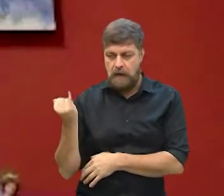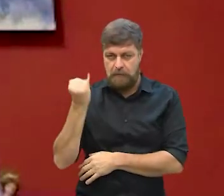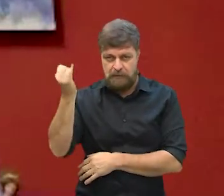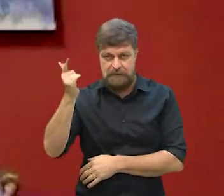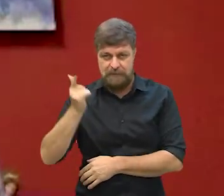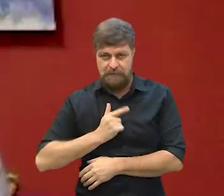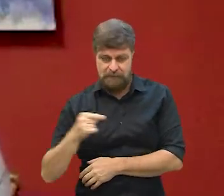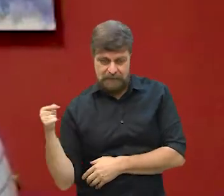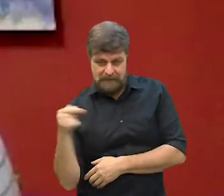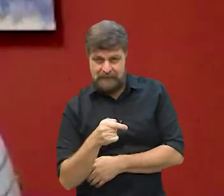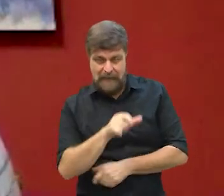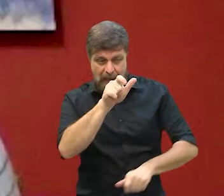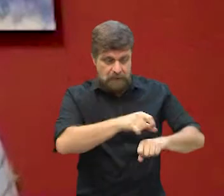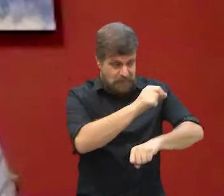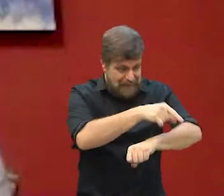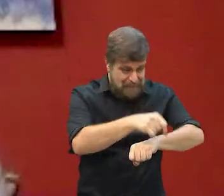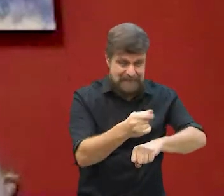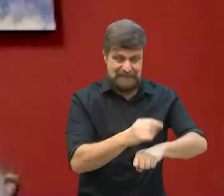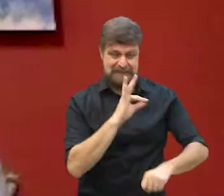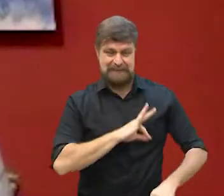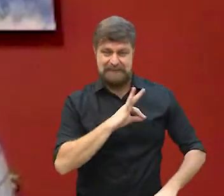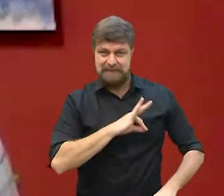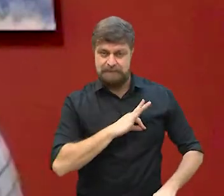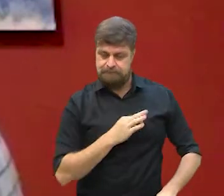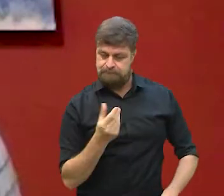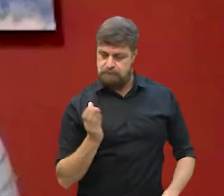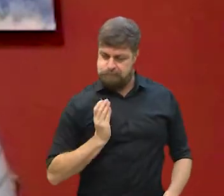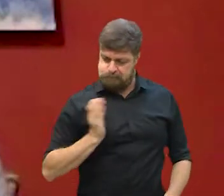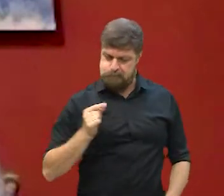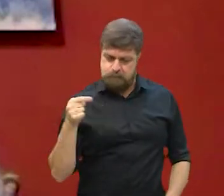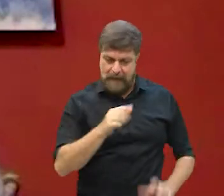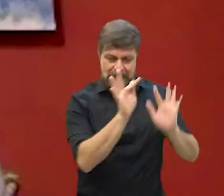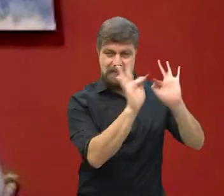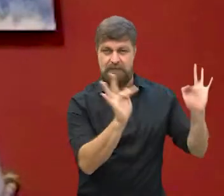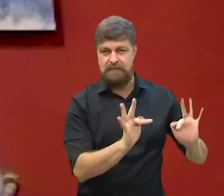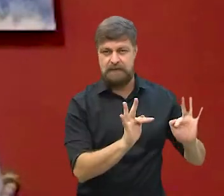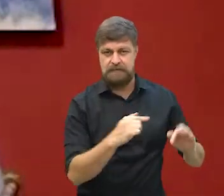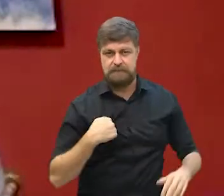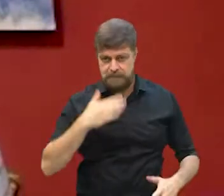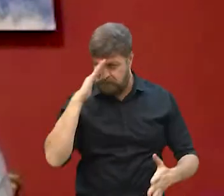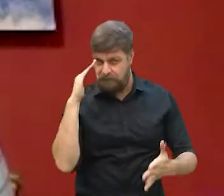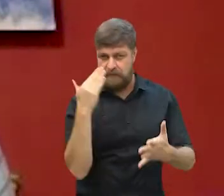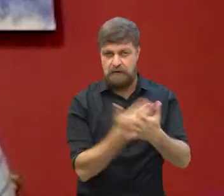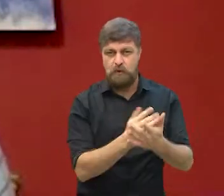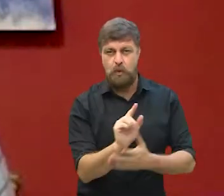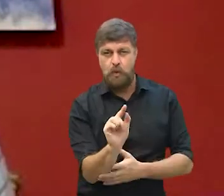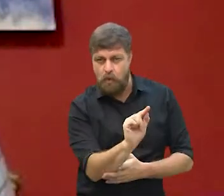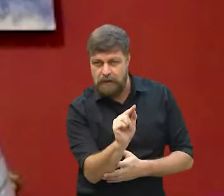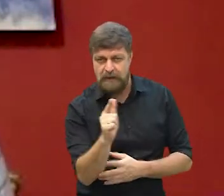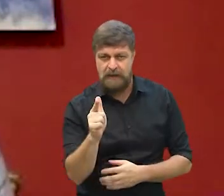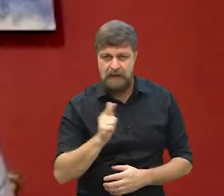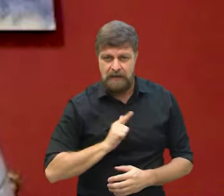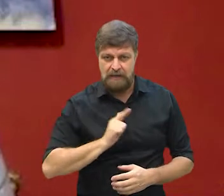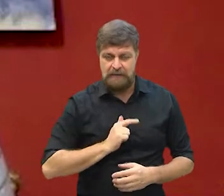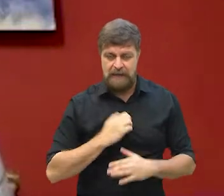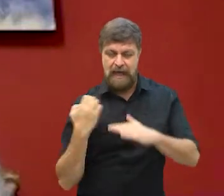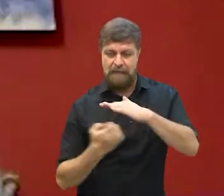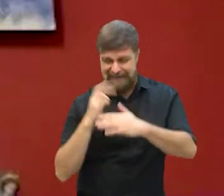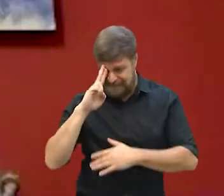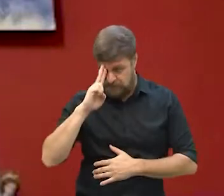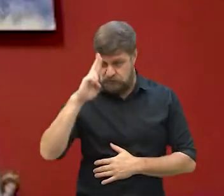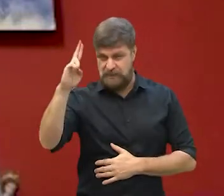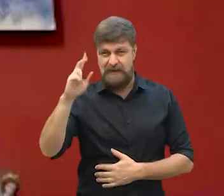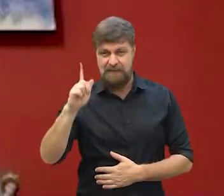para a gente que o produtor ganhe dinheiro, é importante que ele esteja feliz, entendeu? Mas isso eu acredito que é um quadro de empresários